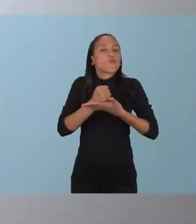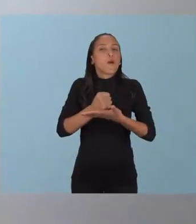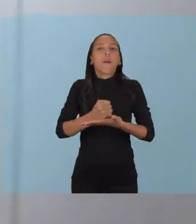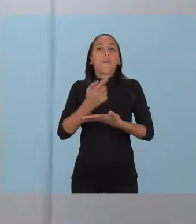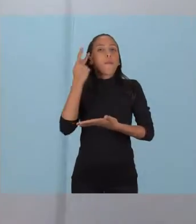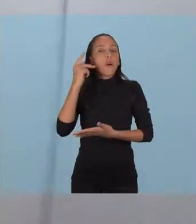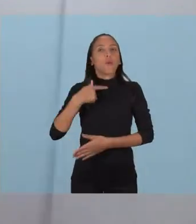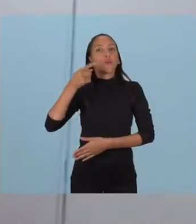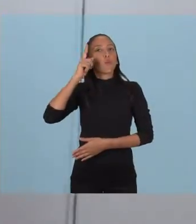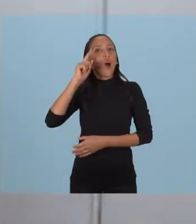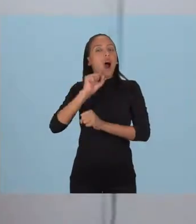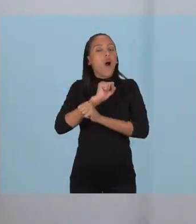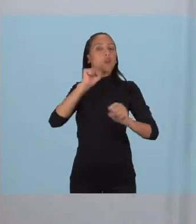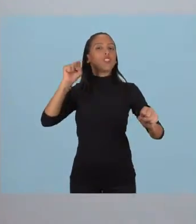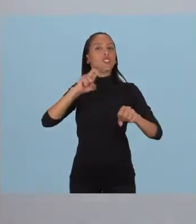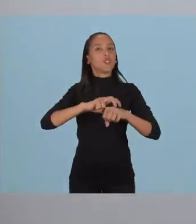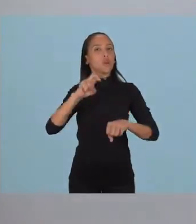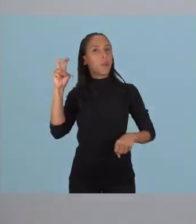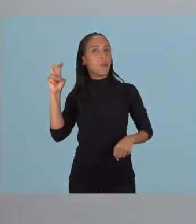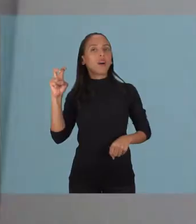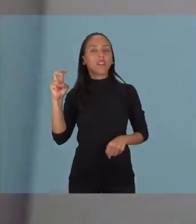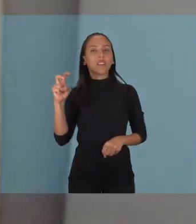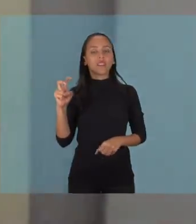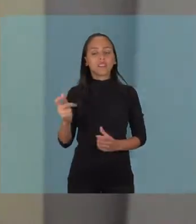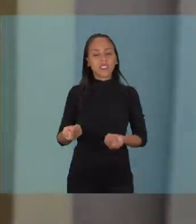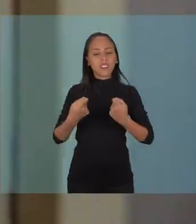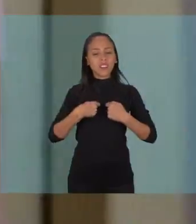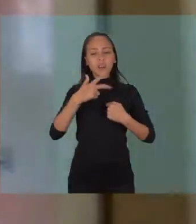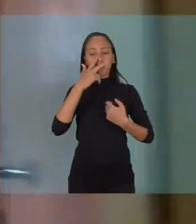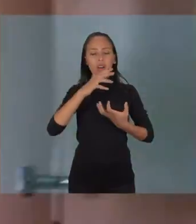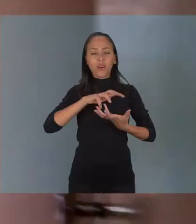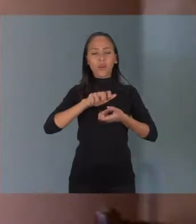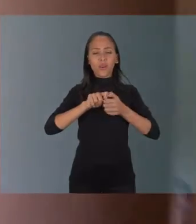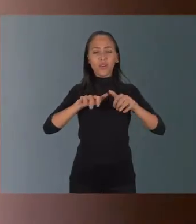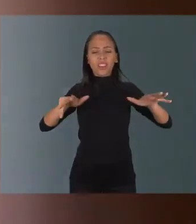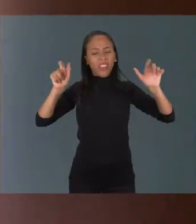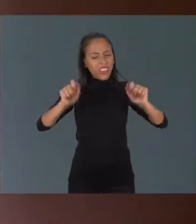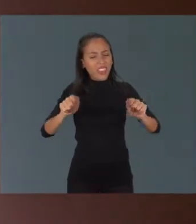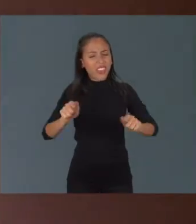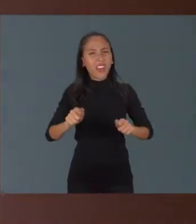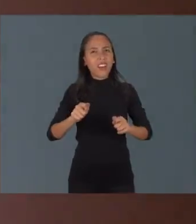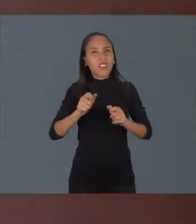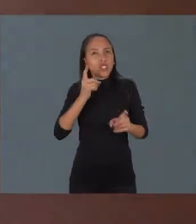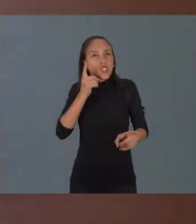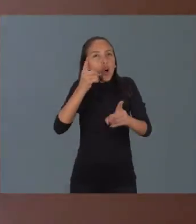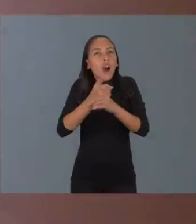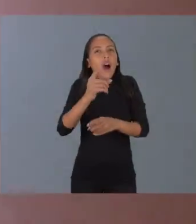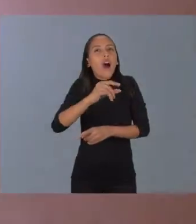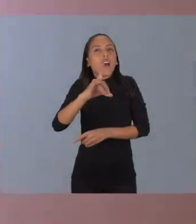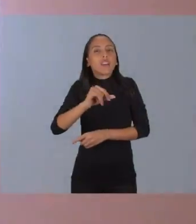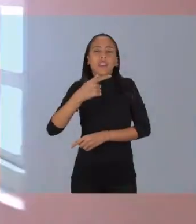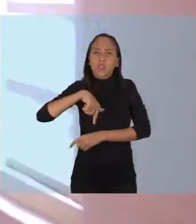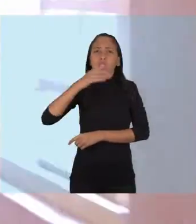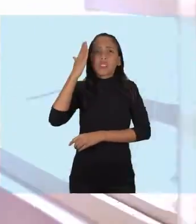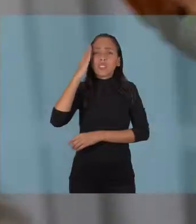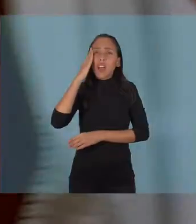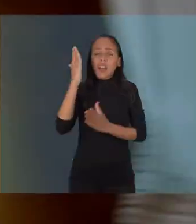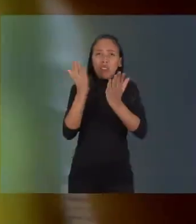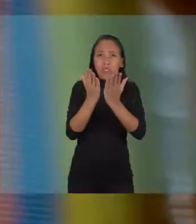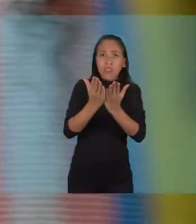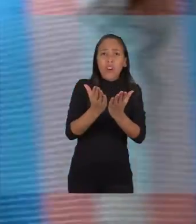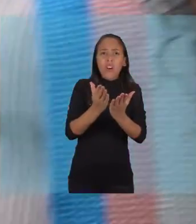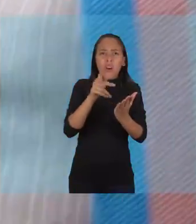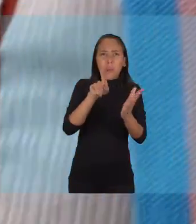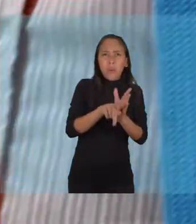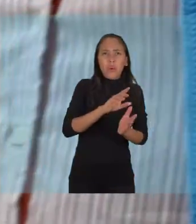de manhã, sair da cama. Eu sinto que eu tenho um universo a ser desbravado ainda, né? A gente sabe que o cristianismo ainda é uma